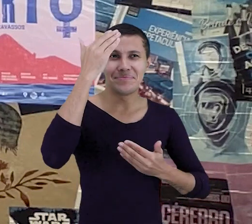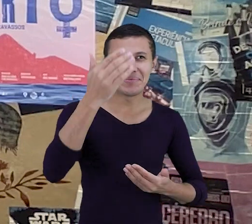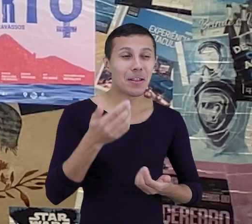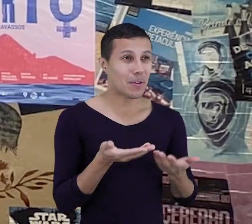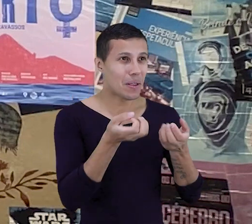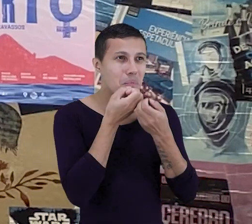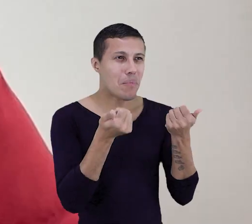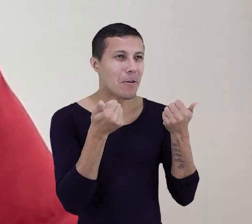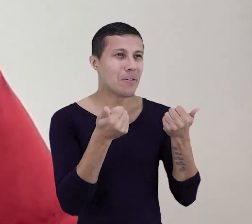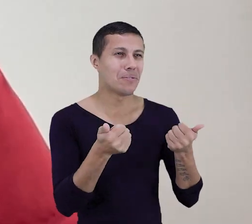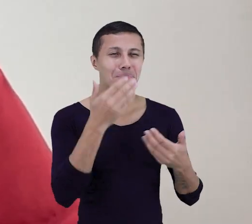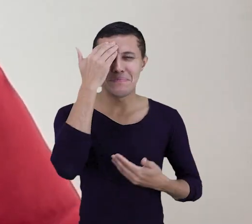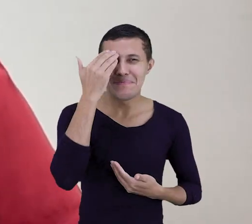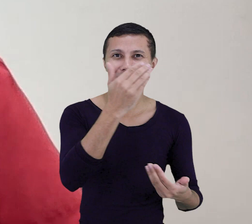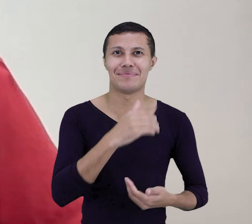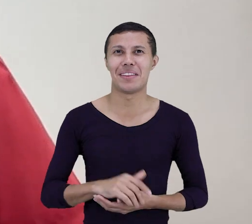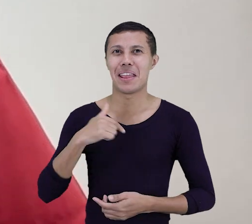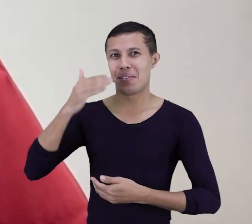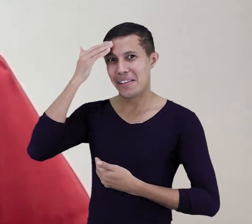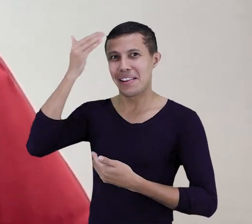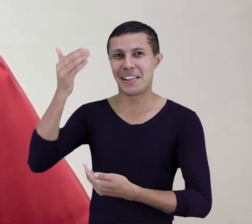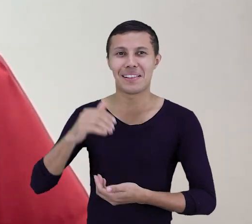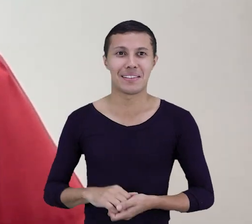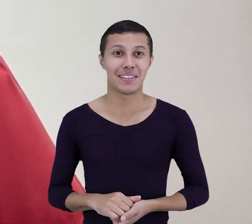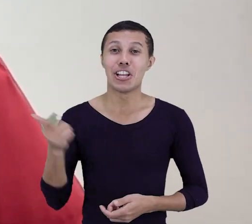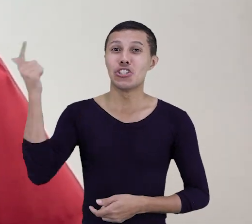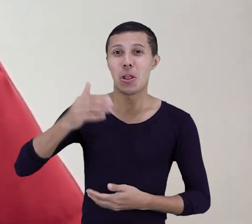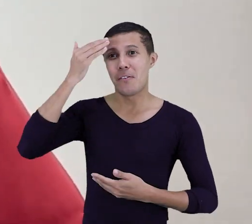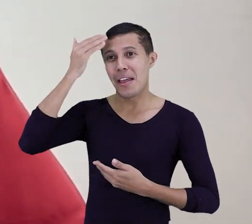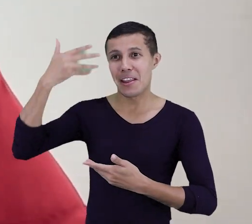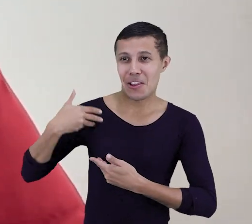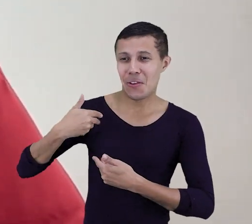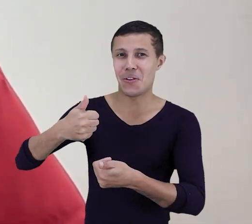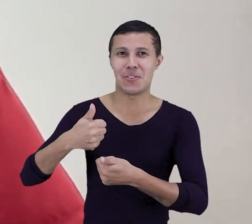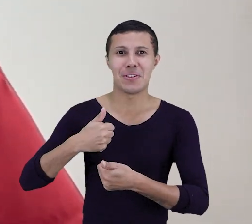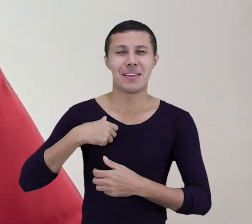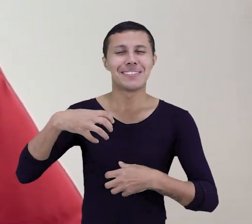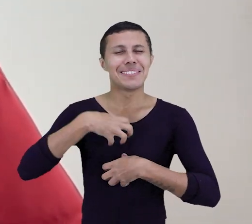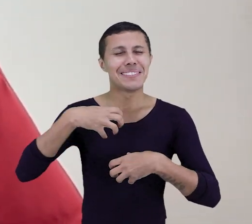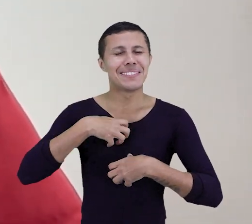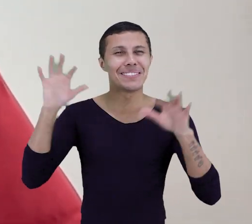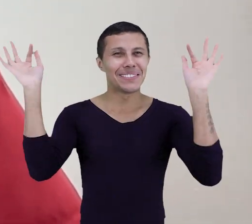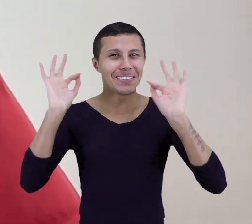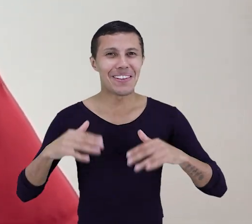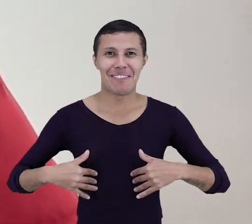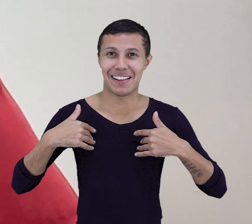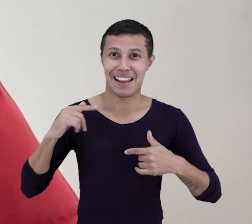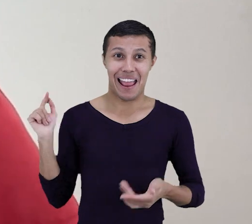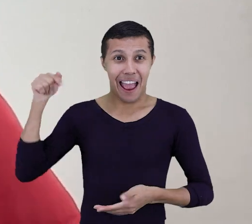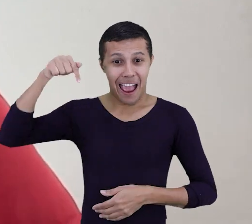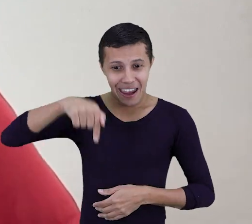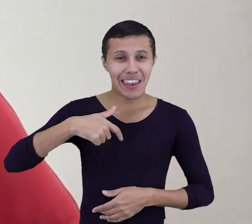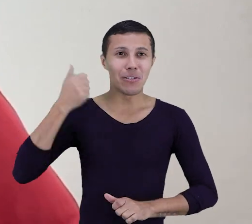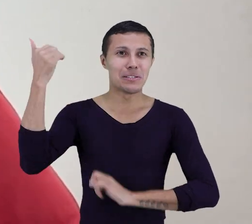bom para você. Obrigada. Obrigada. Agradeço mais uma vez o convite, Patrícia. Fico muito, muito, muito feliz de poder compartilhar um